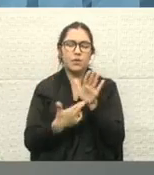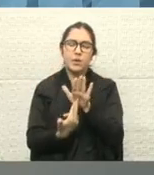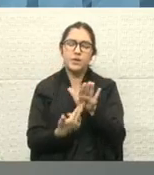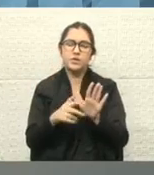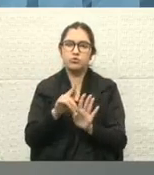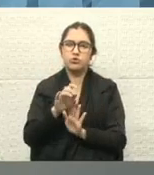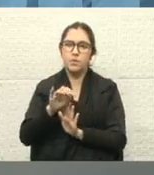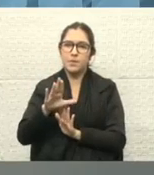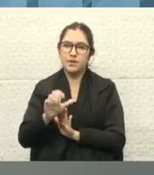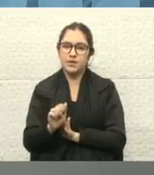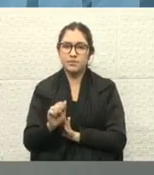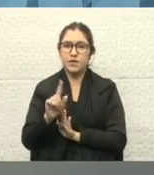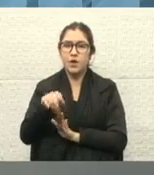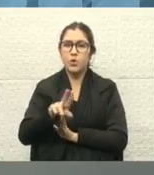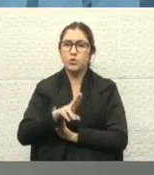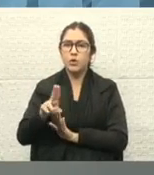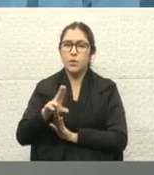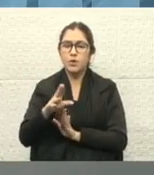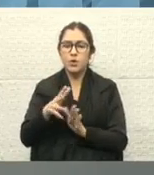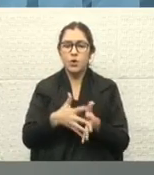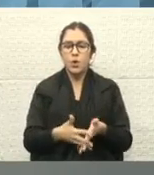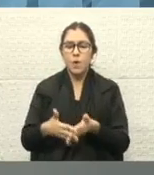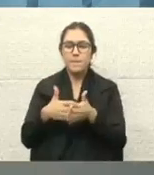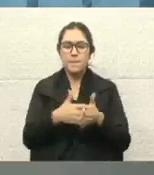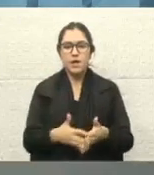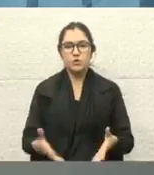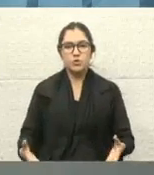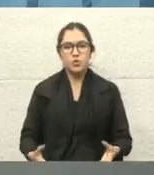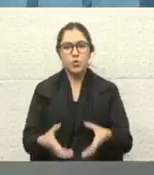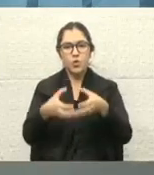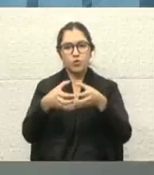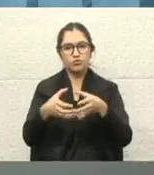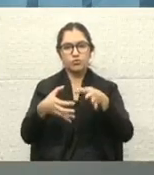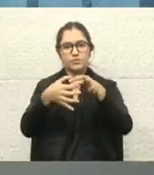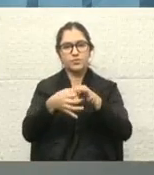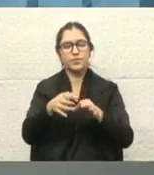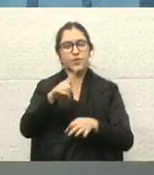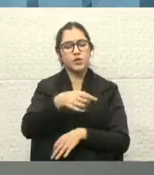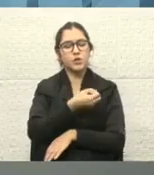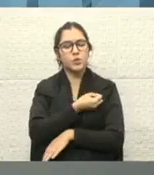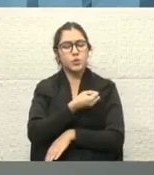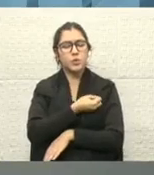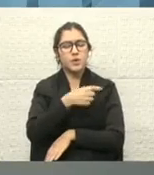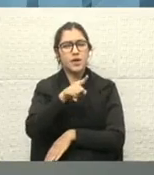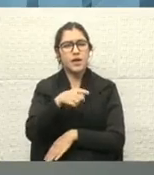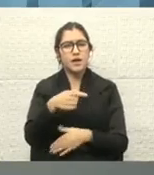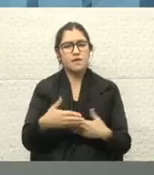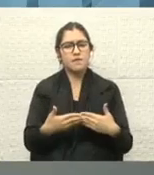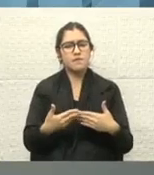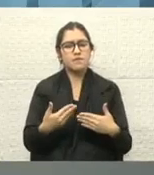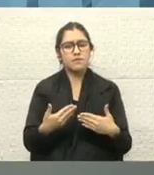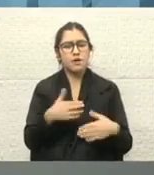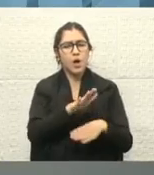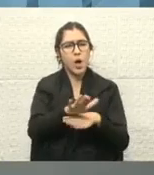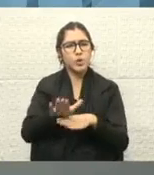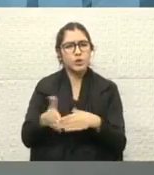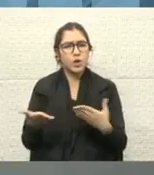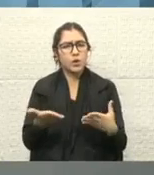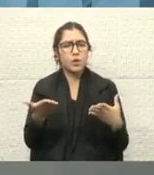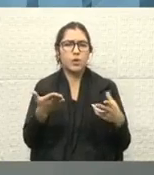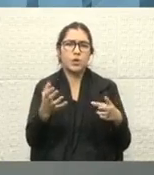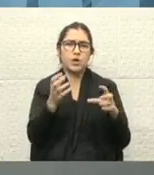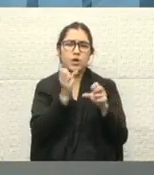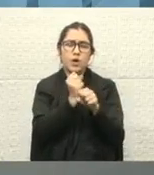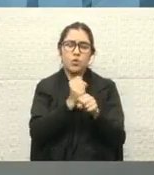representações geométricas, que é o chamado complexo conjugado. Este número, ele vai nos auxiliar no cálculo